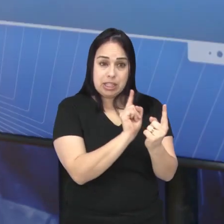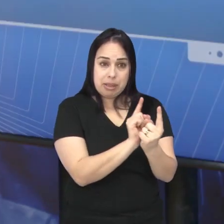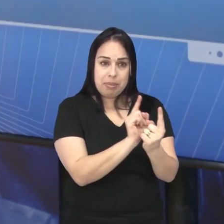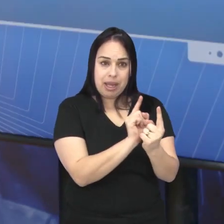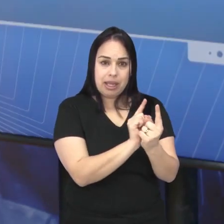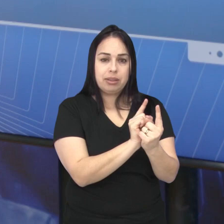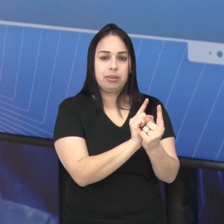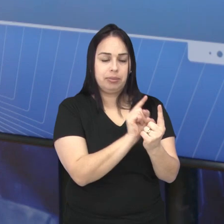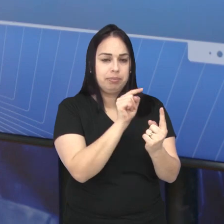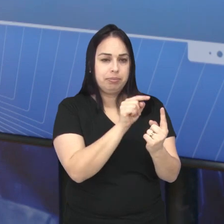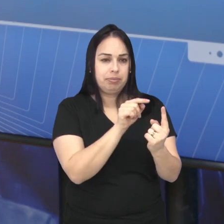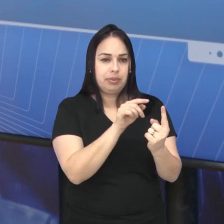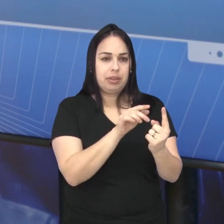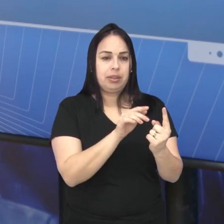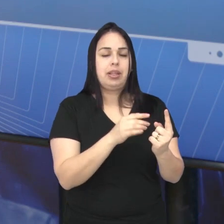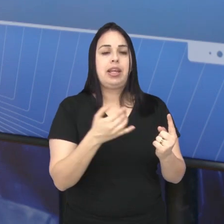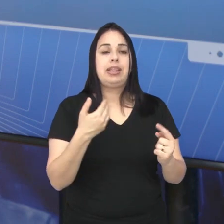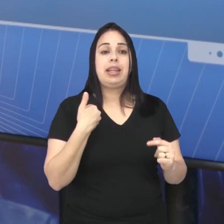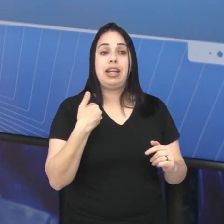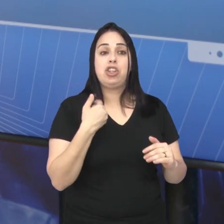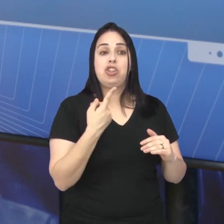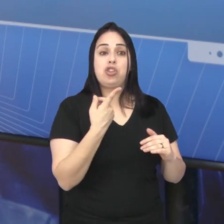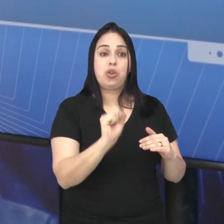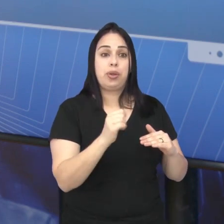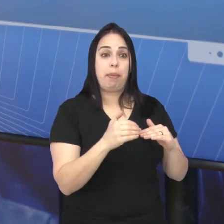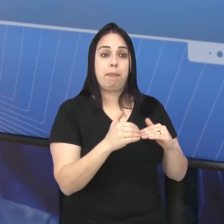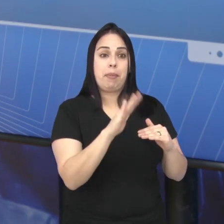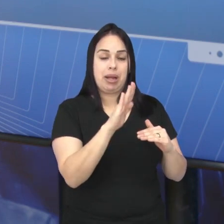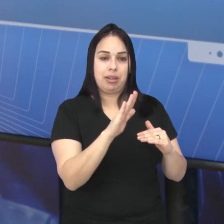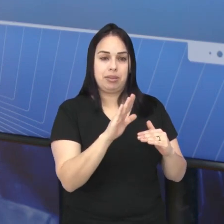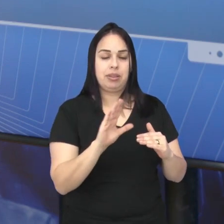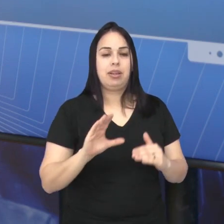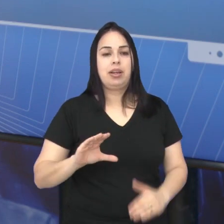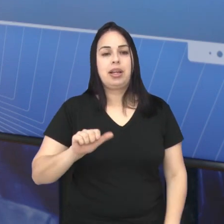atendimento da dependência química para maior de 18 anos é o